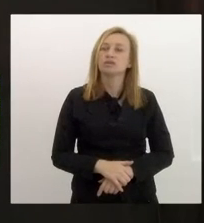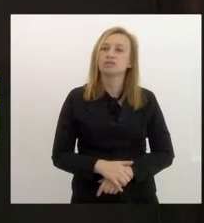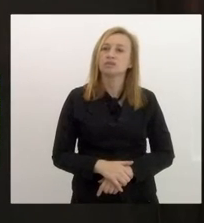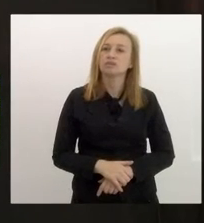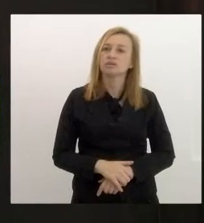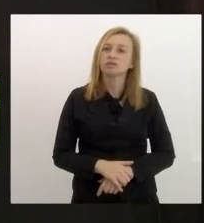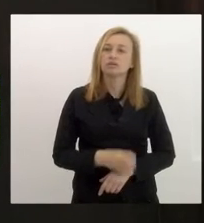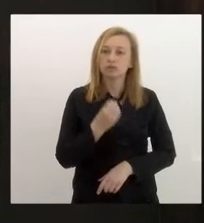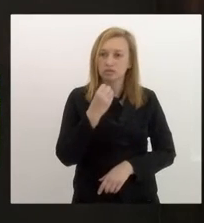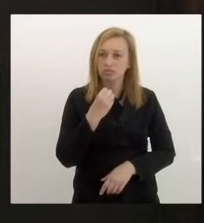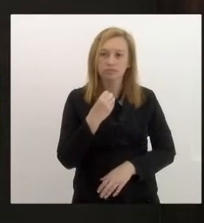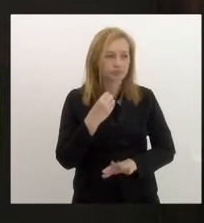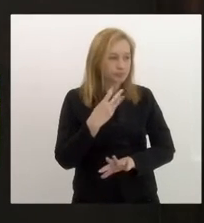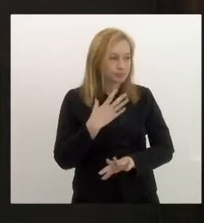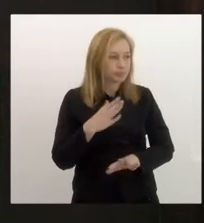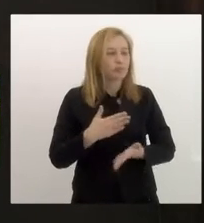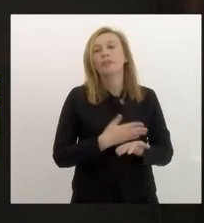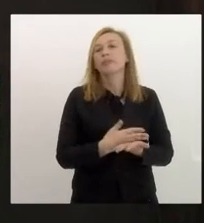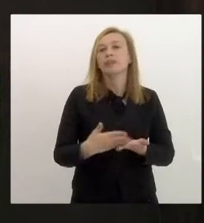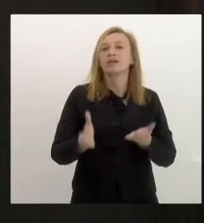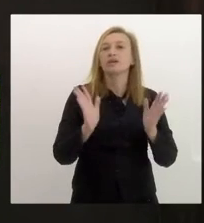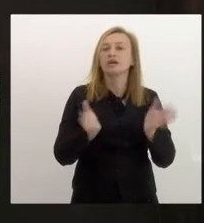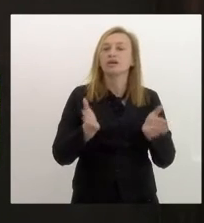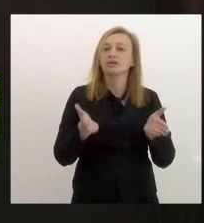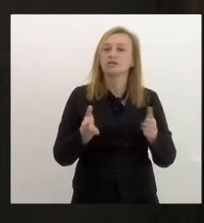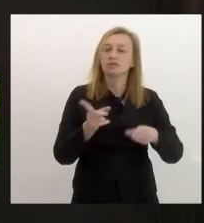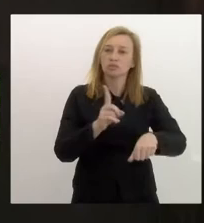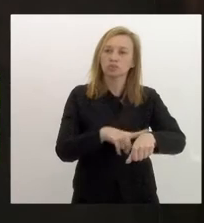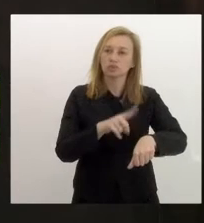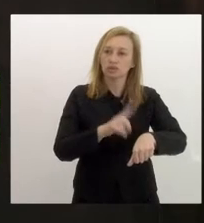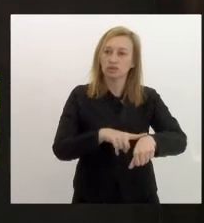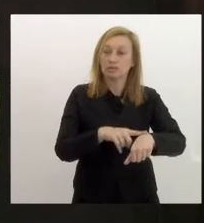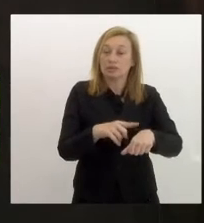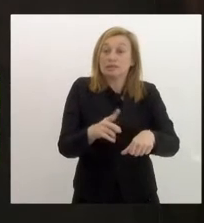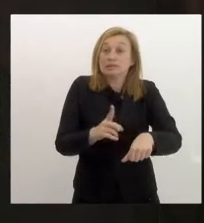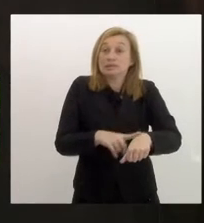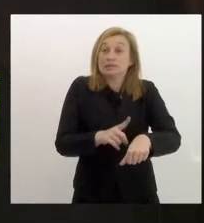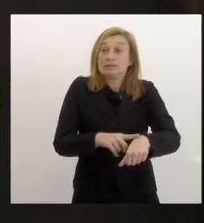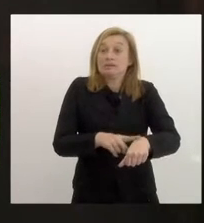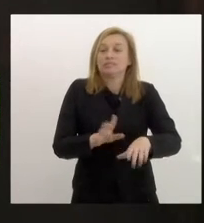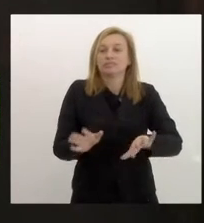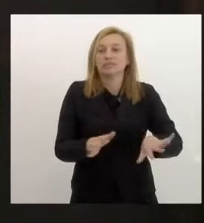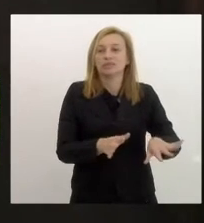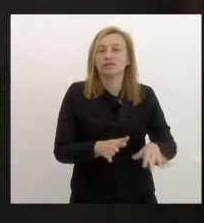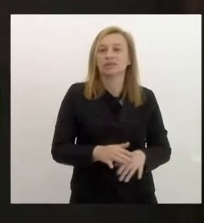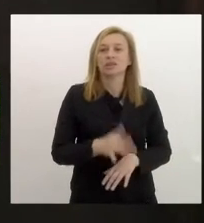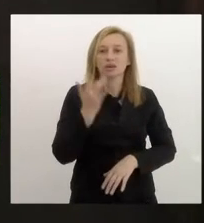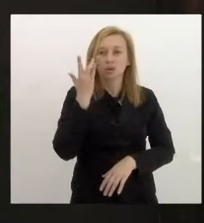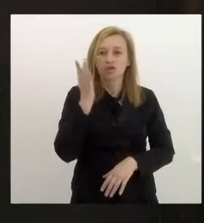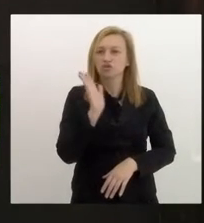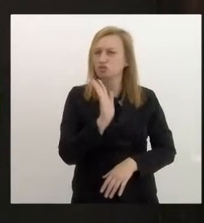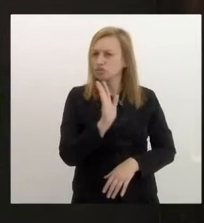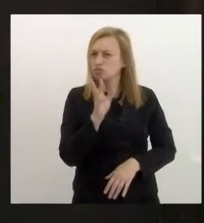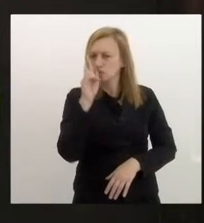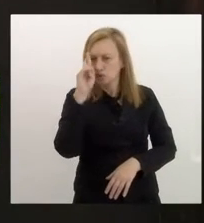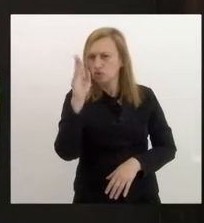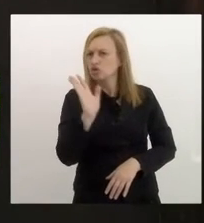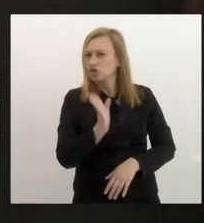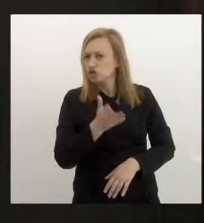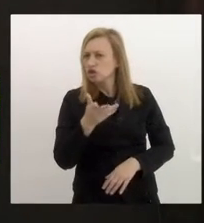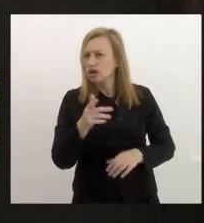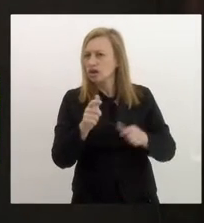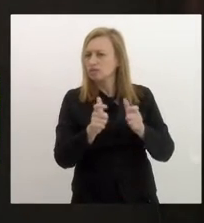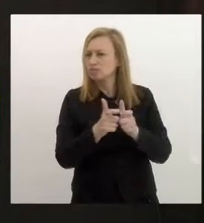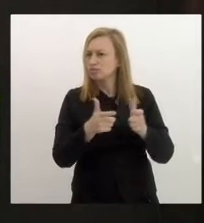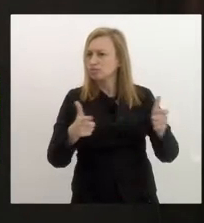já tá de bom tamanho eu vou começar agora a limitar o tempo se não eu acho que isso já deu